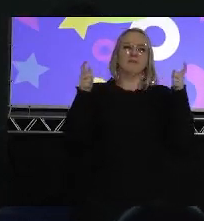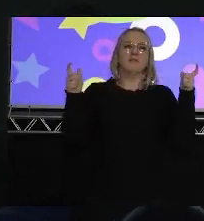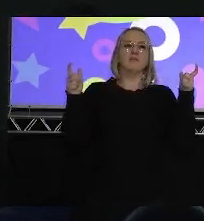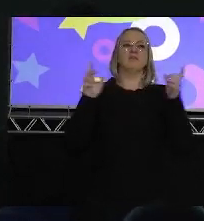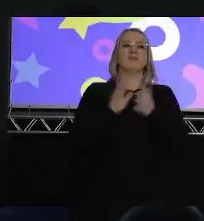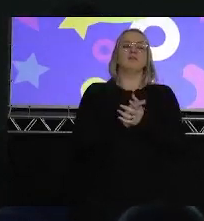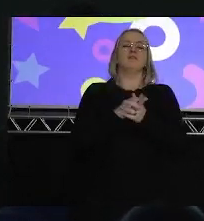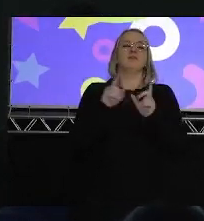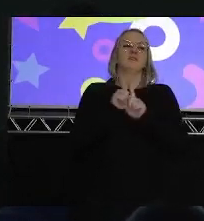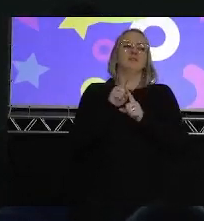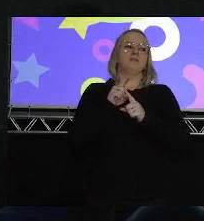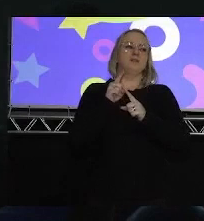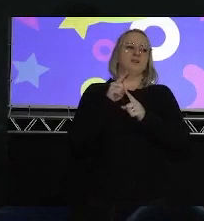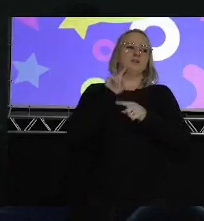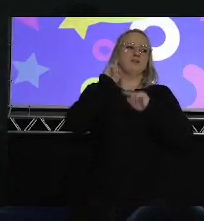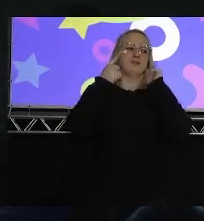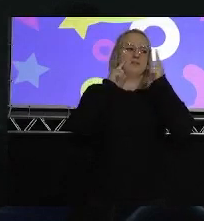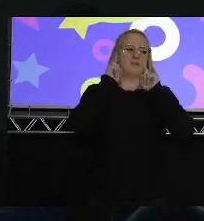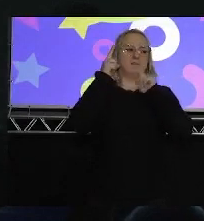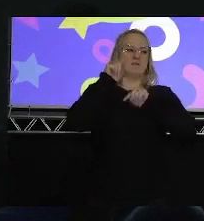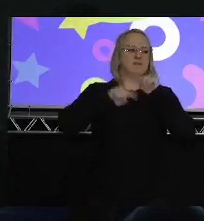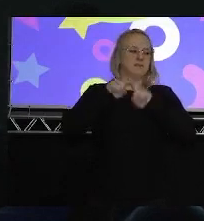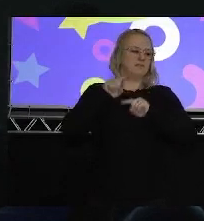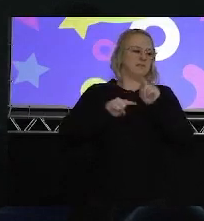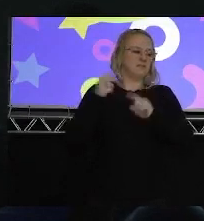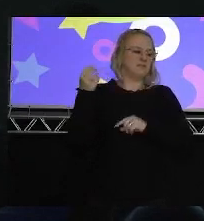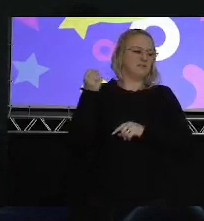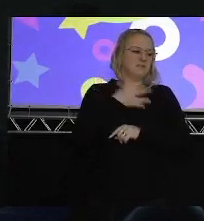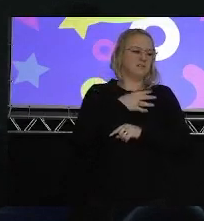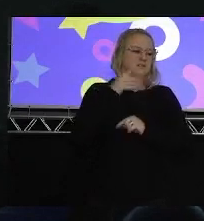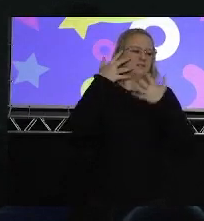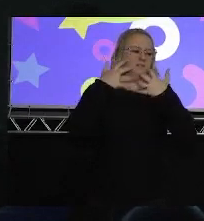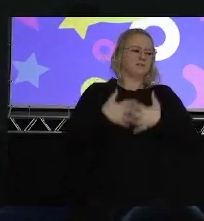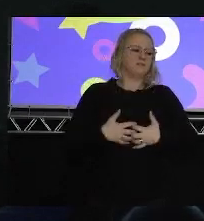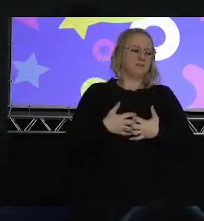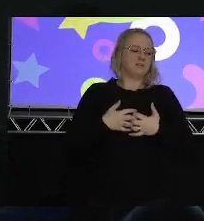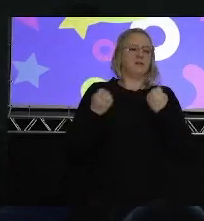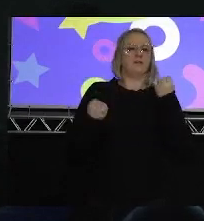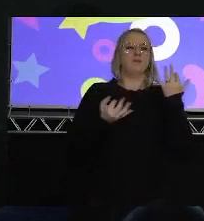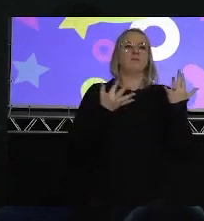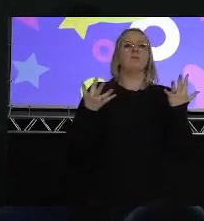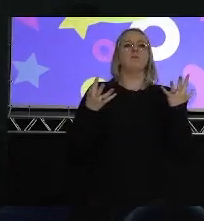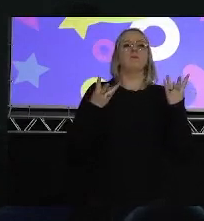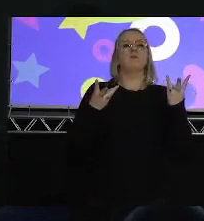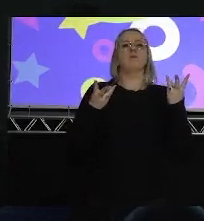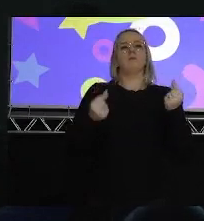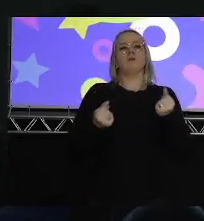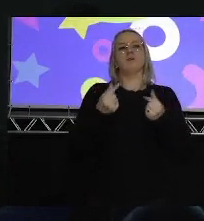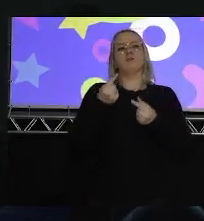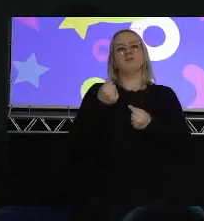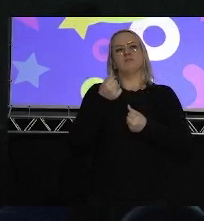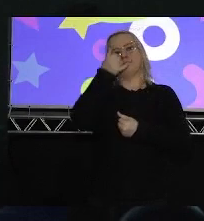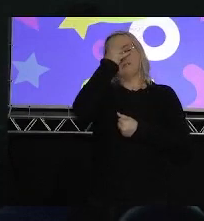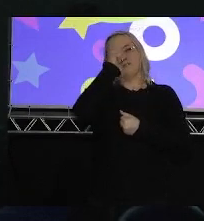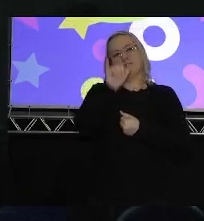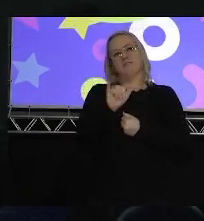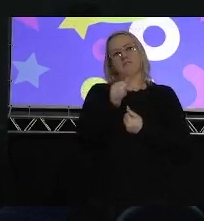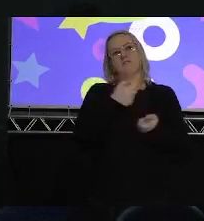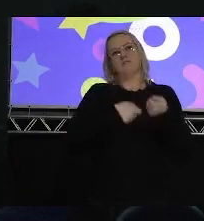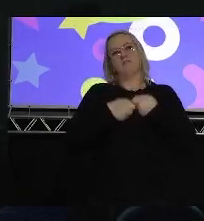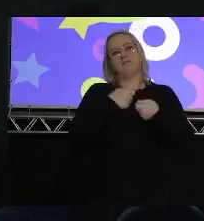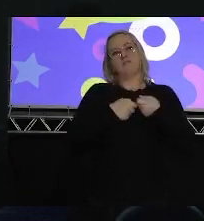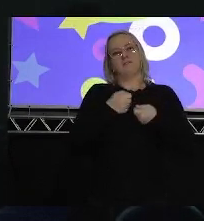de discovery de produto, né, novas funcionalidades, quanto dinheiro a gente evitou que a empresa, que a companhia